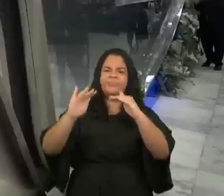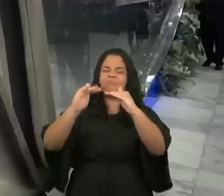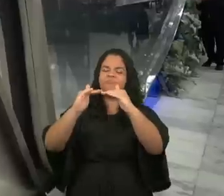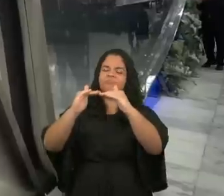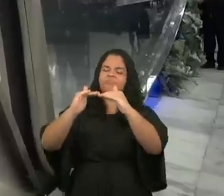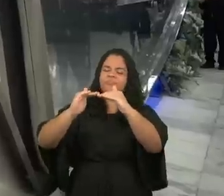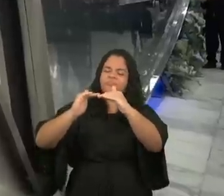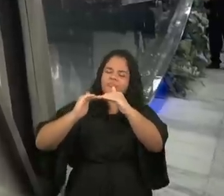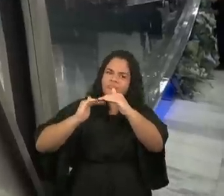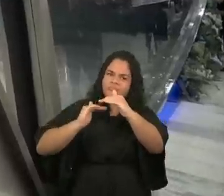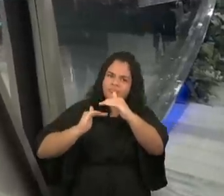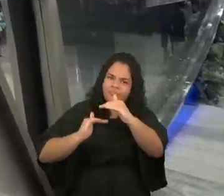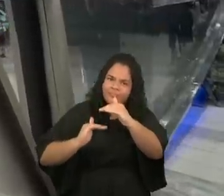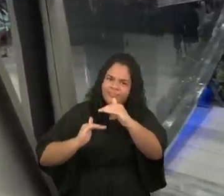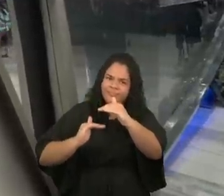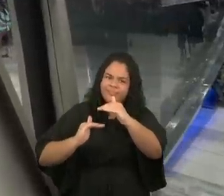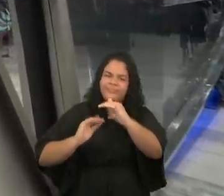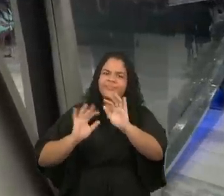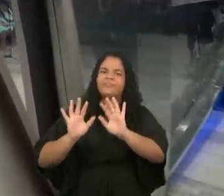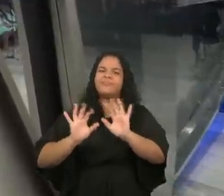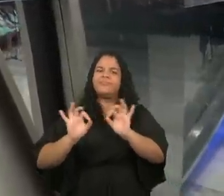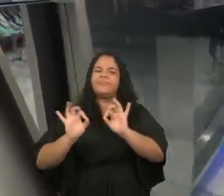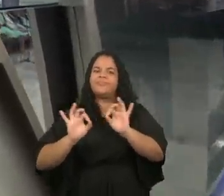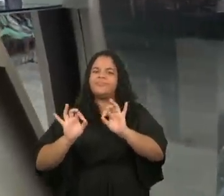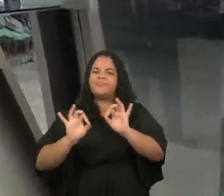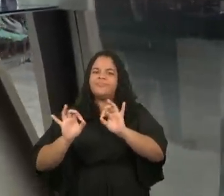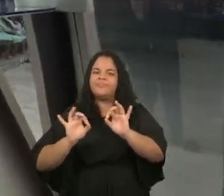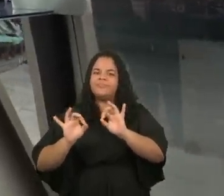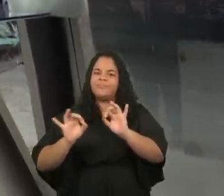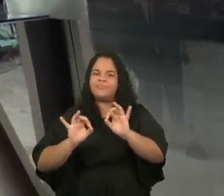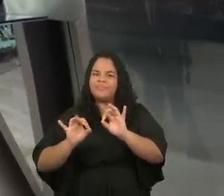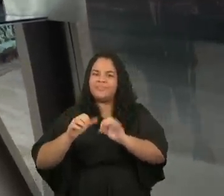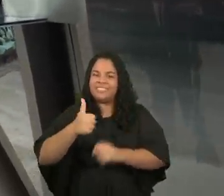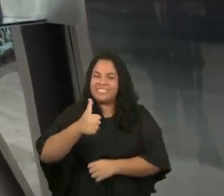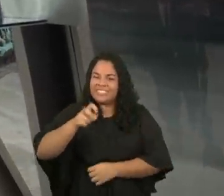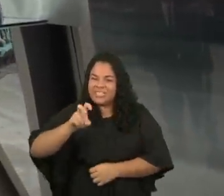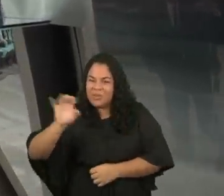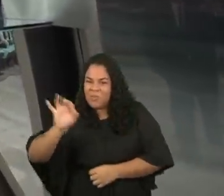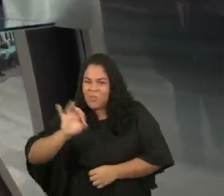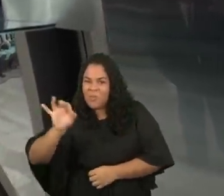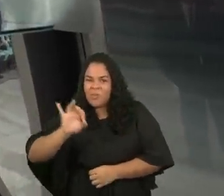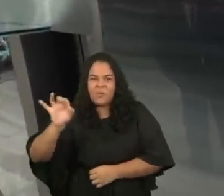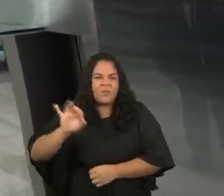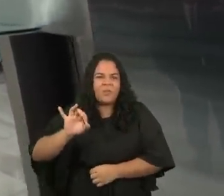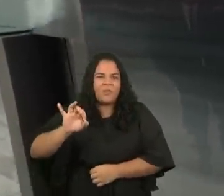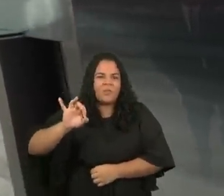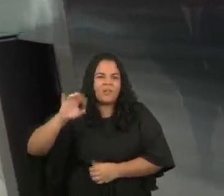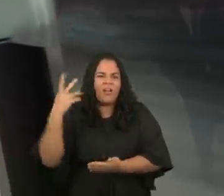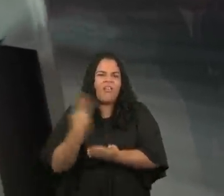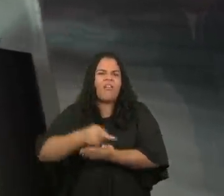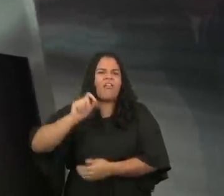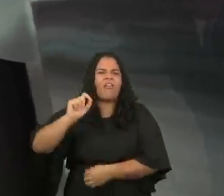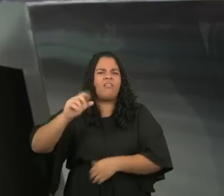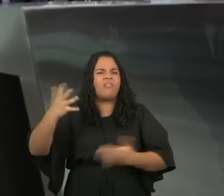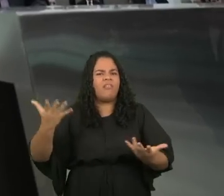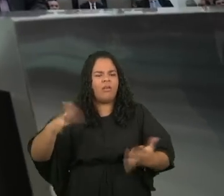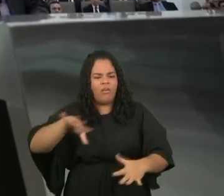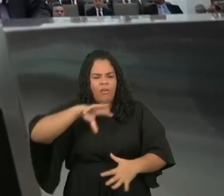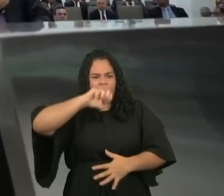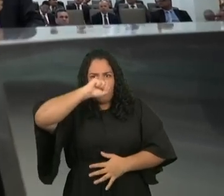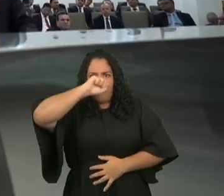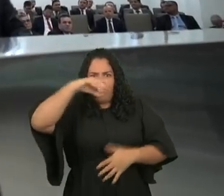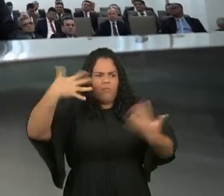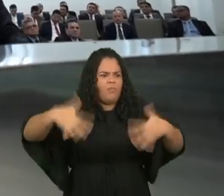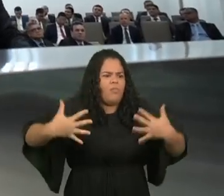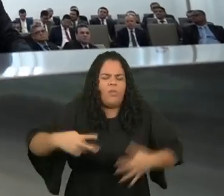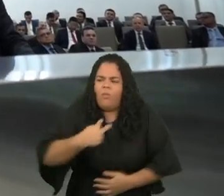15% a mais, os seres humanos ficariam sufocados. Sem oxigênio, não haveria água, não haveria ar, não